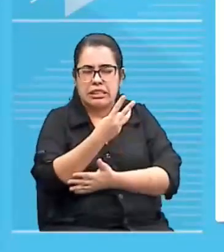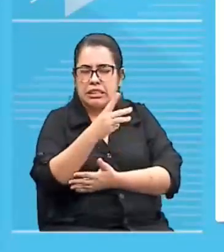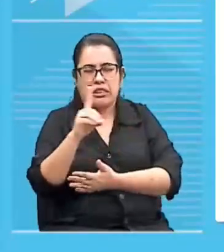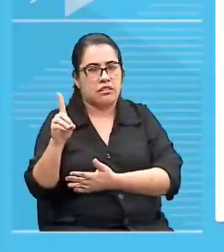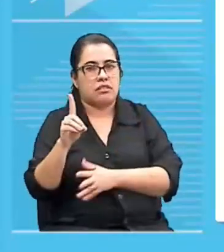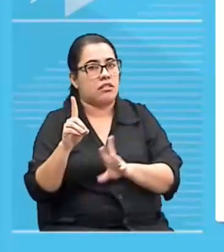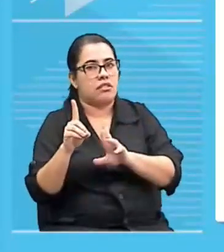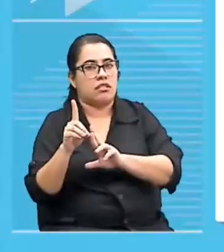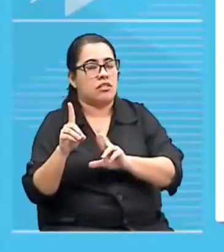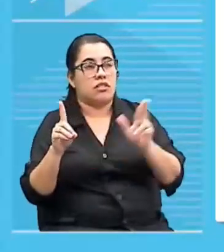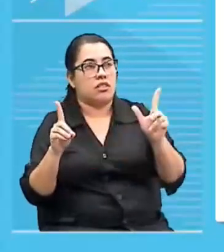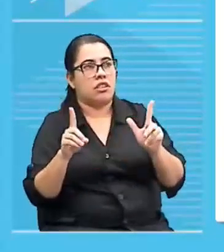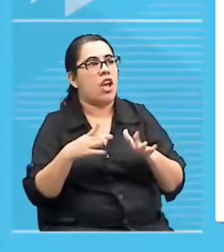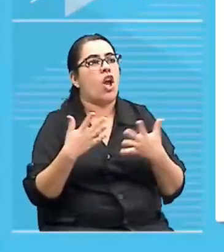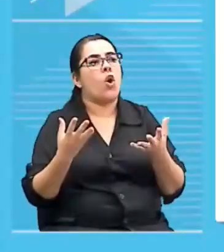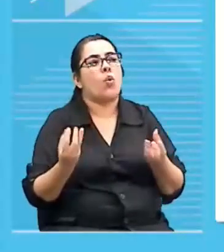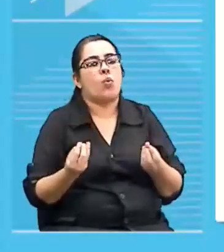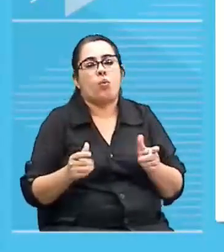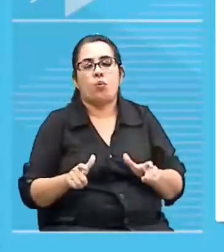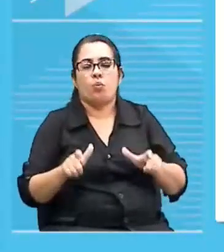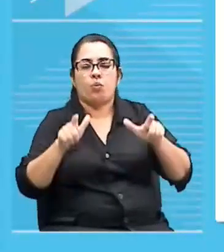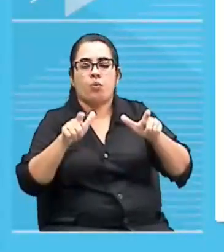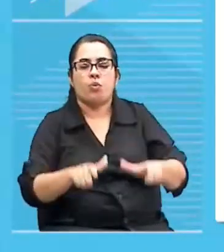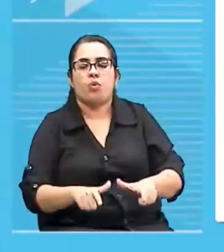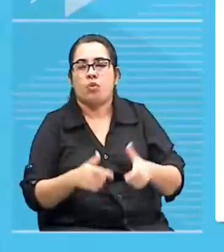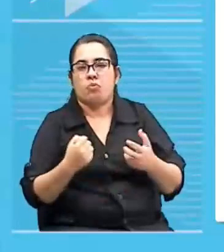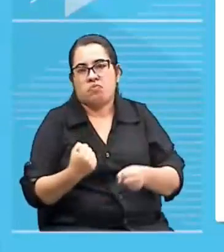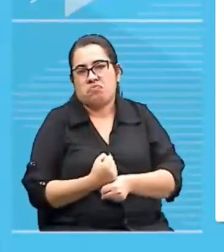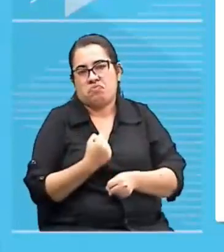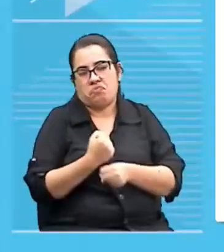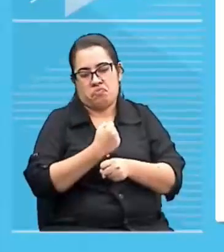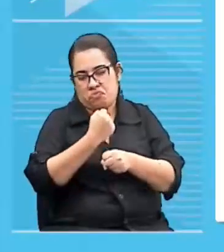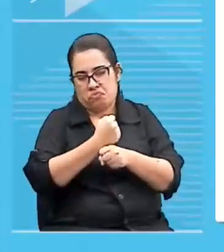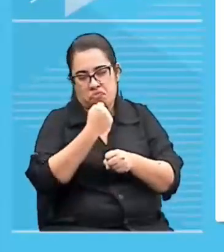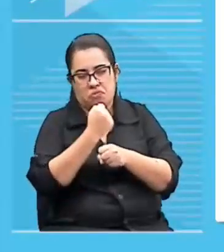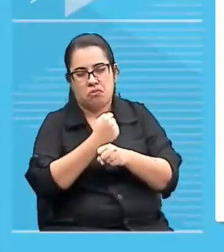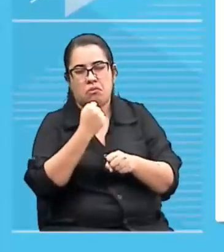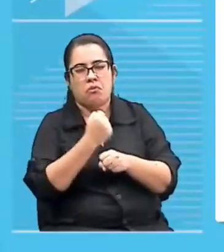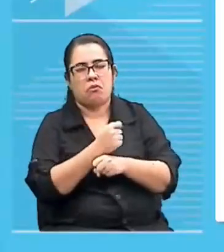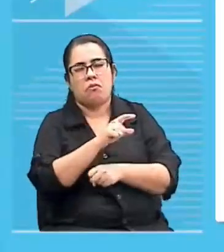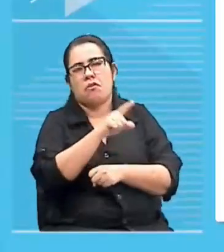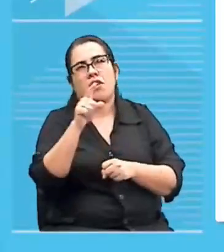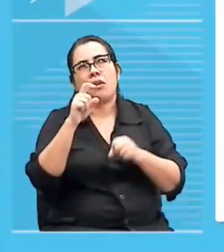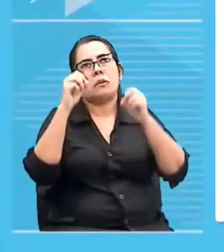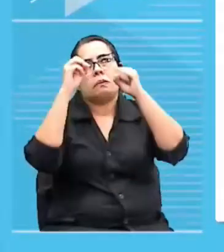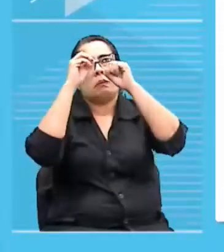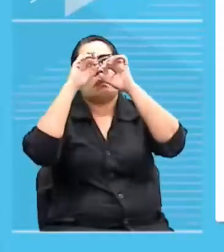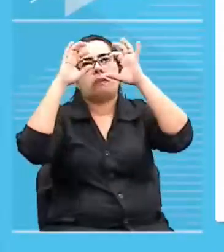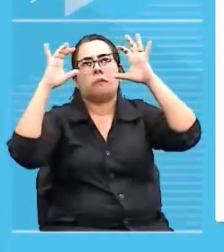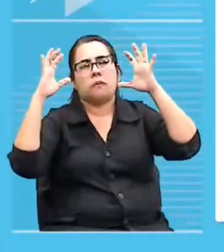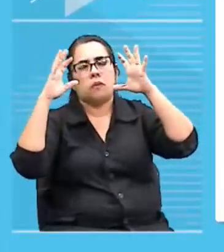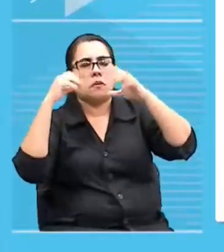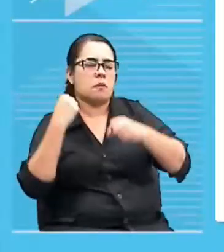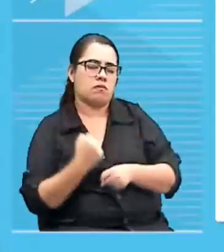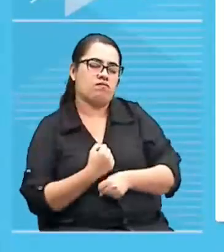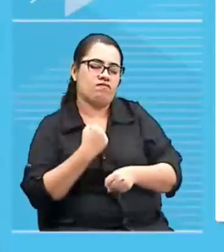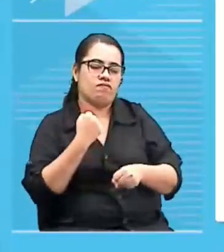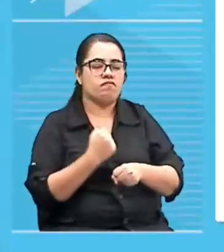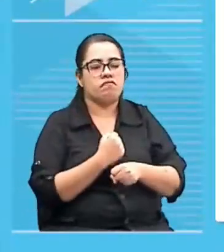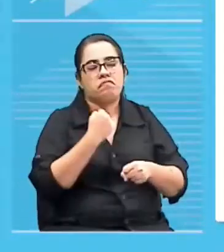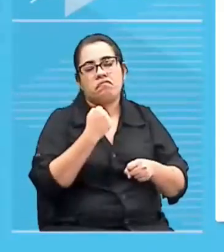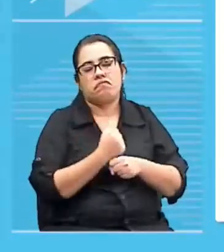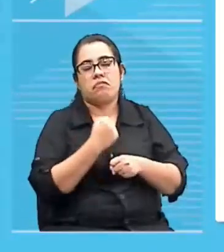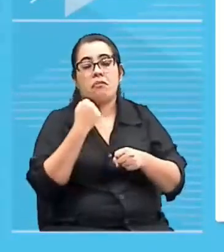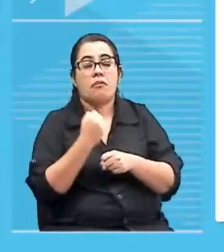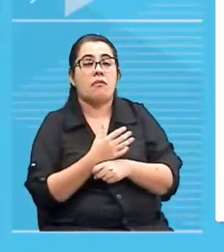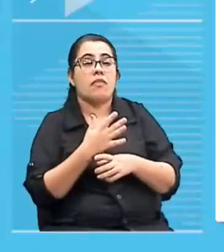é um robô que ele é colocado normalmente em uma construção, Imagine aí que está acontecendo uma